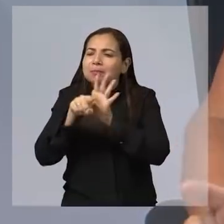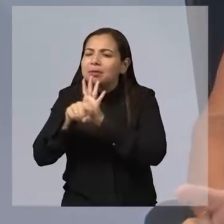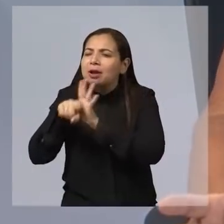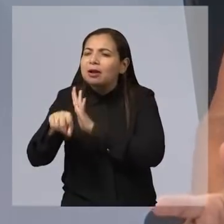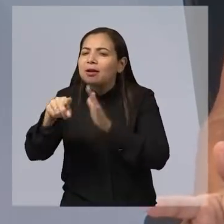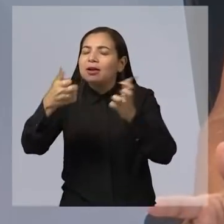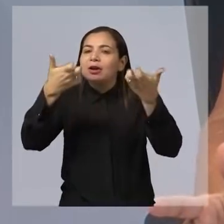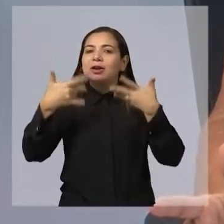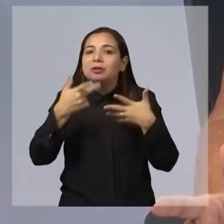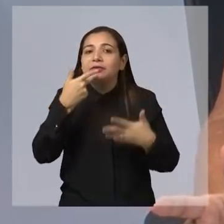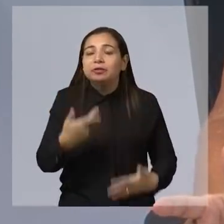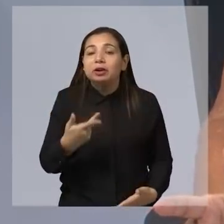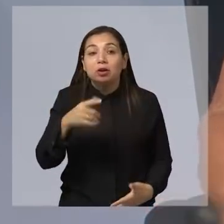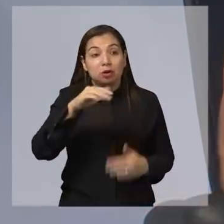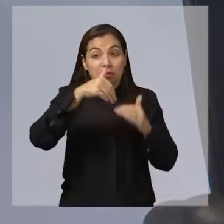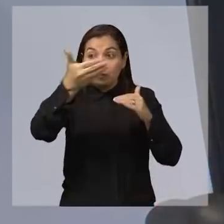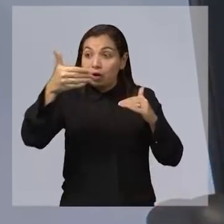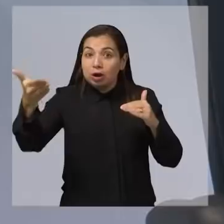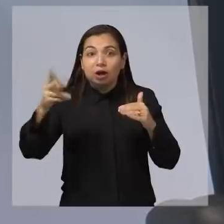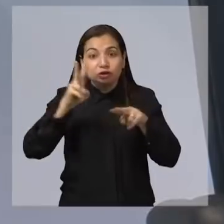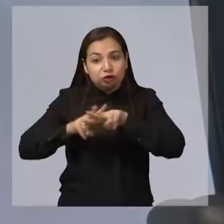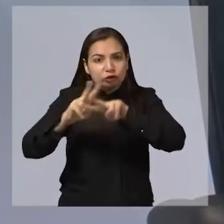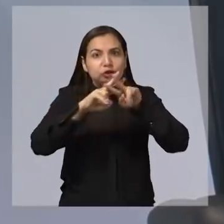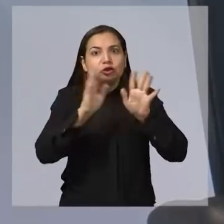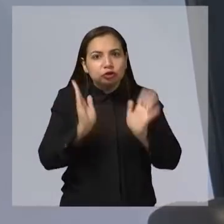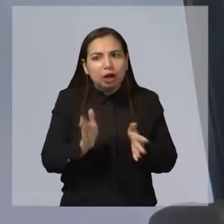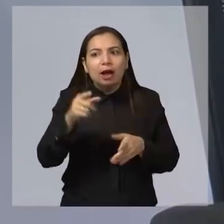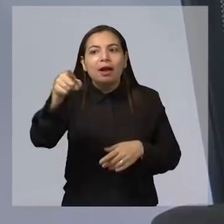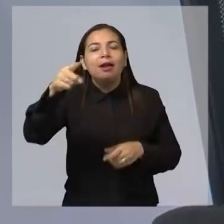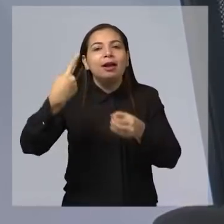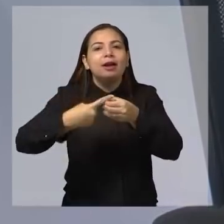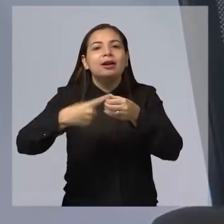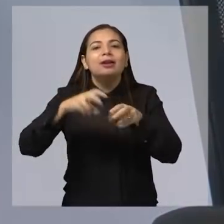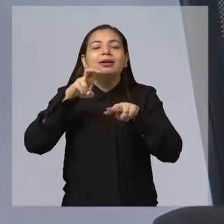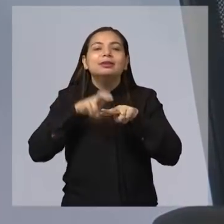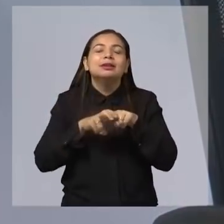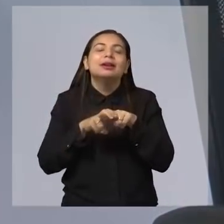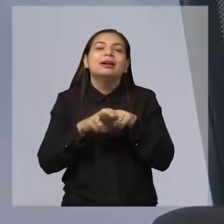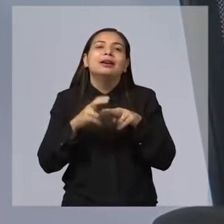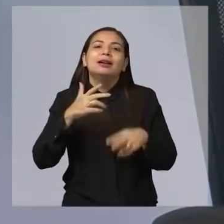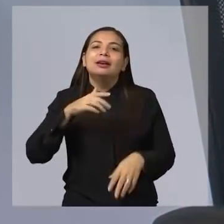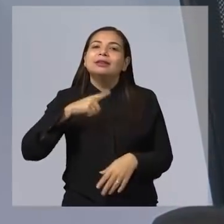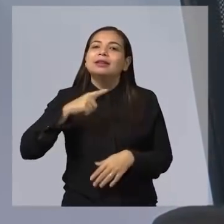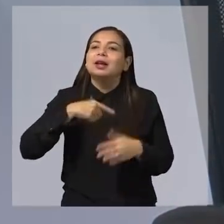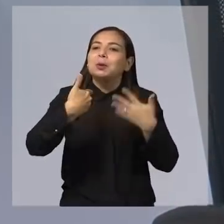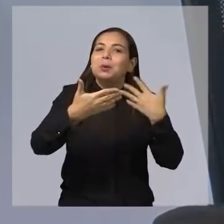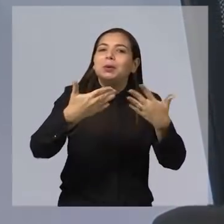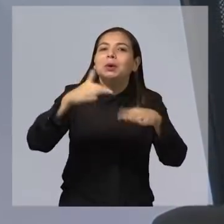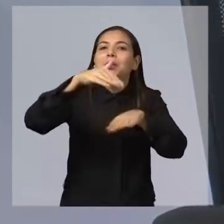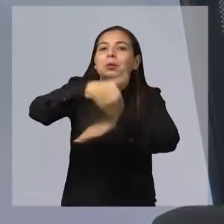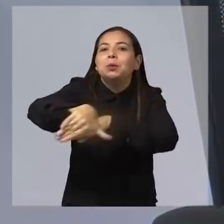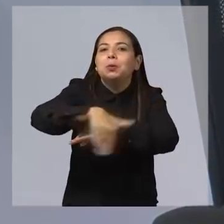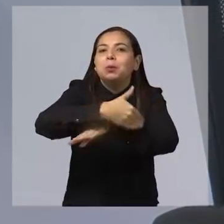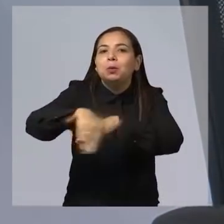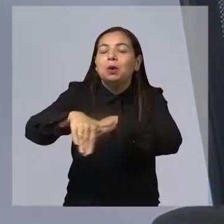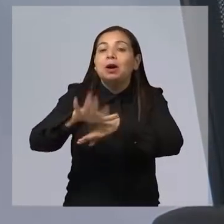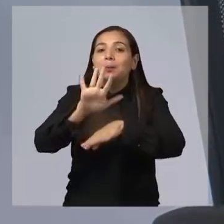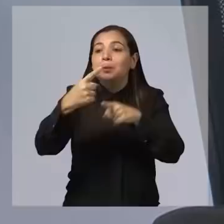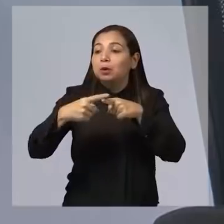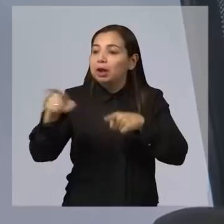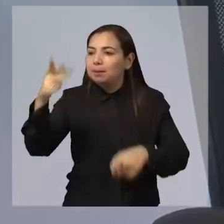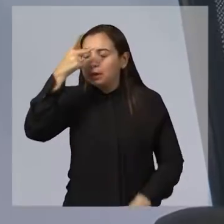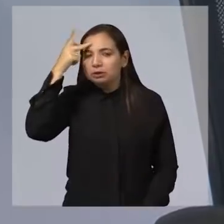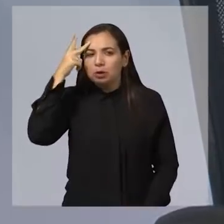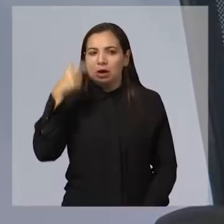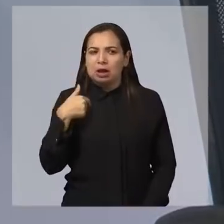hoje podem sentar na calçada. Por quê? Porque a pessoa que está lá, ela pensa 2 vezes antes de cometer o crime, só o ato de,